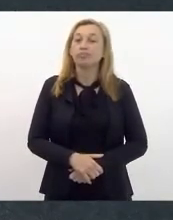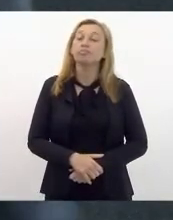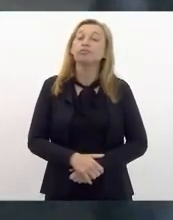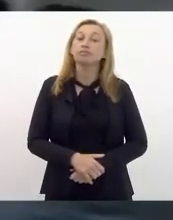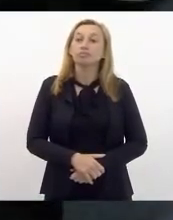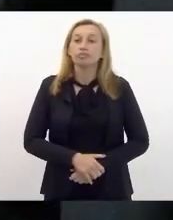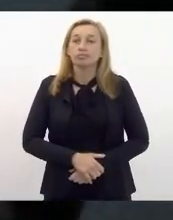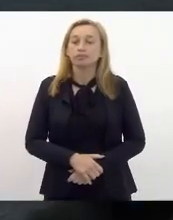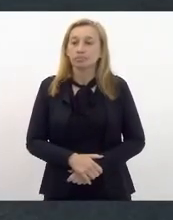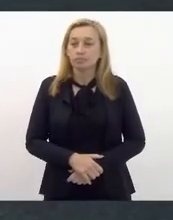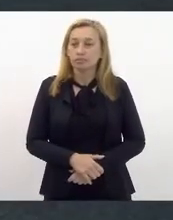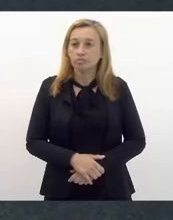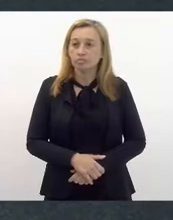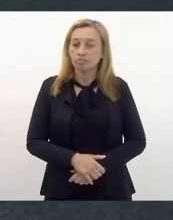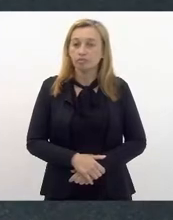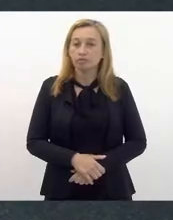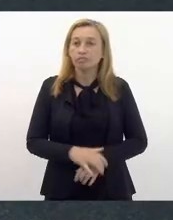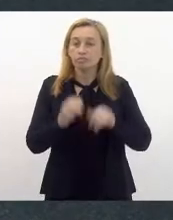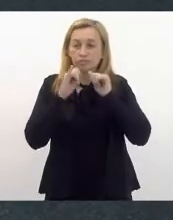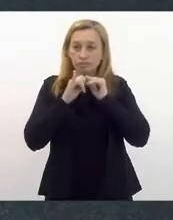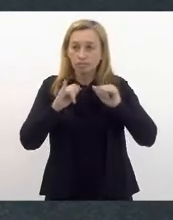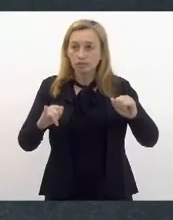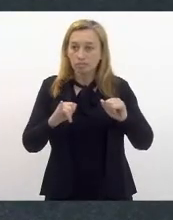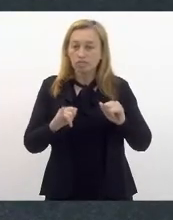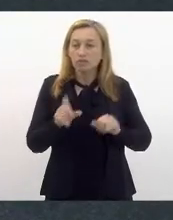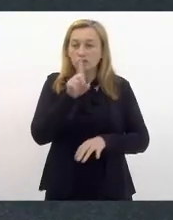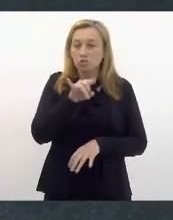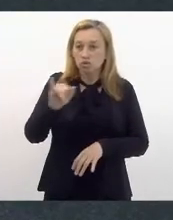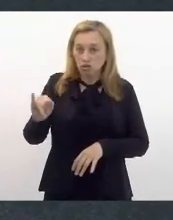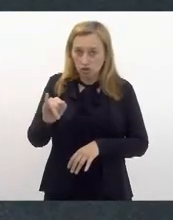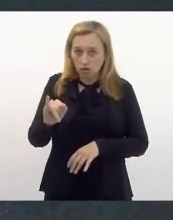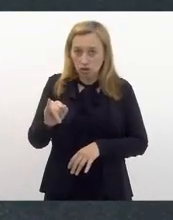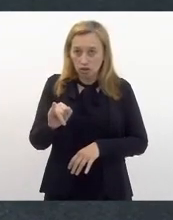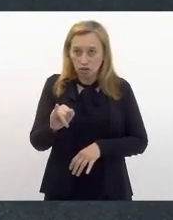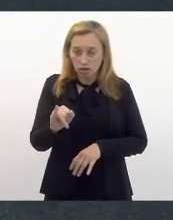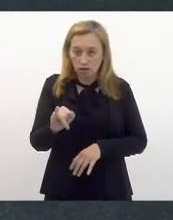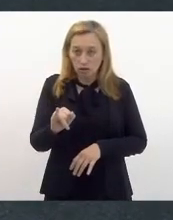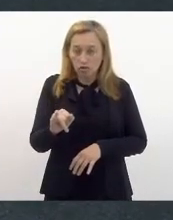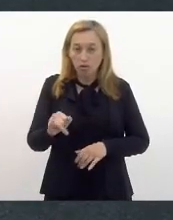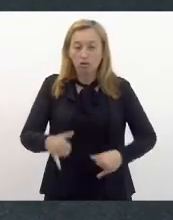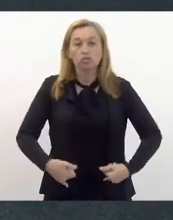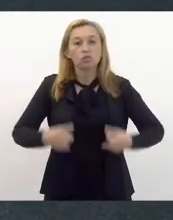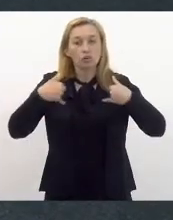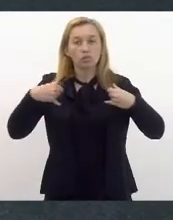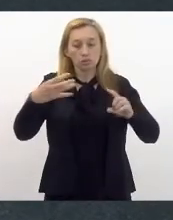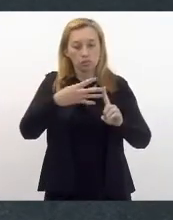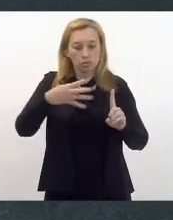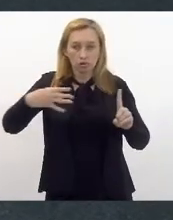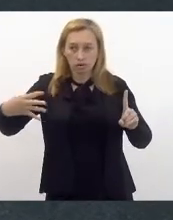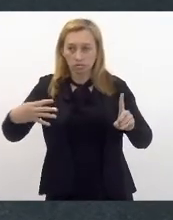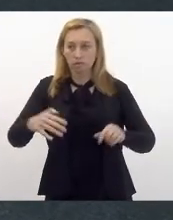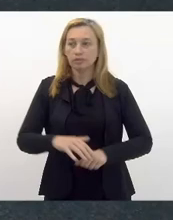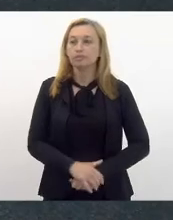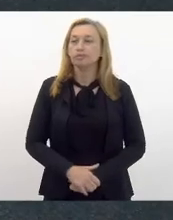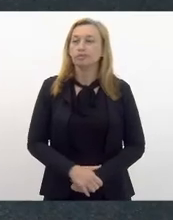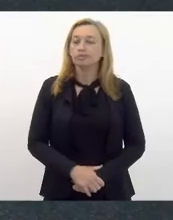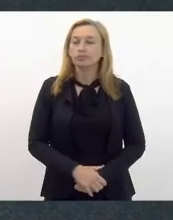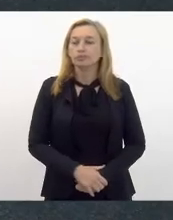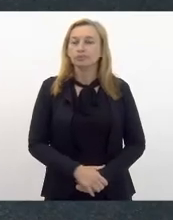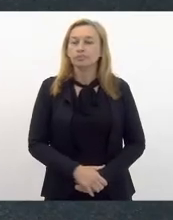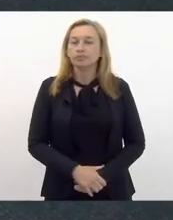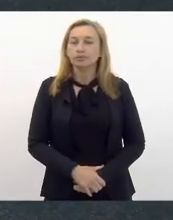autoria em com a divulgação do dia da visibilidade do orgulho LGBT que ia mais